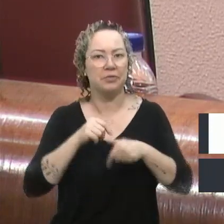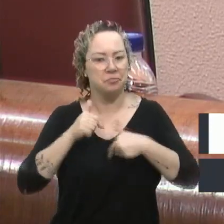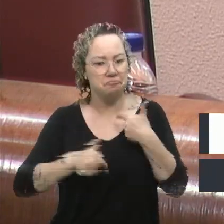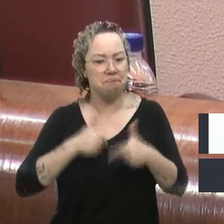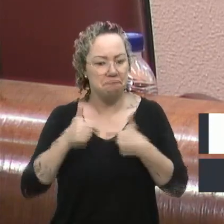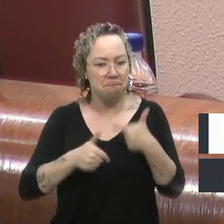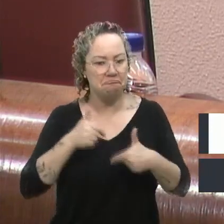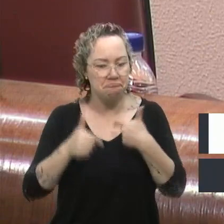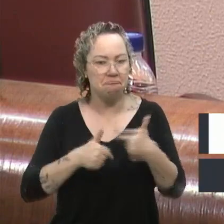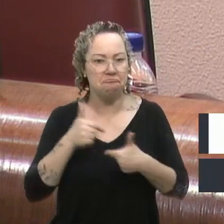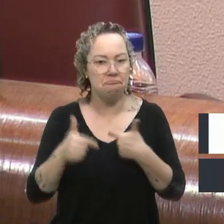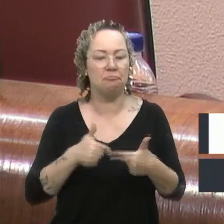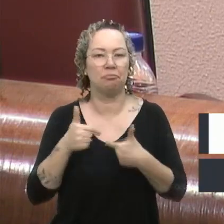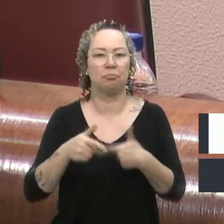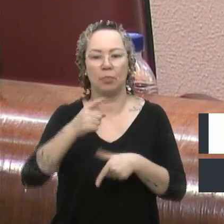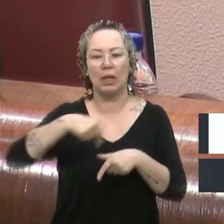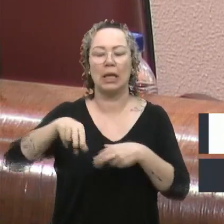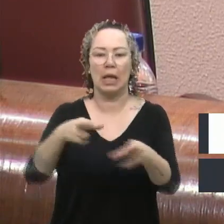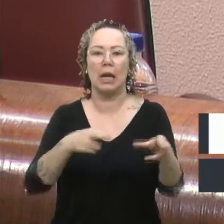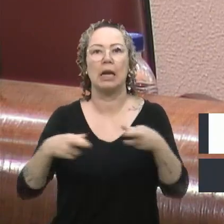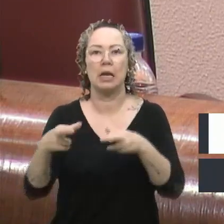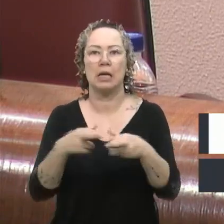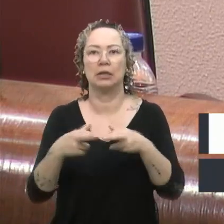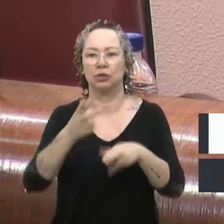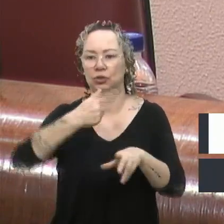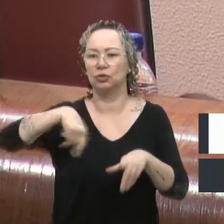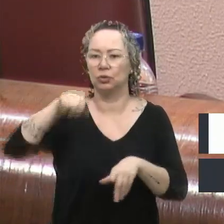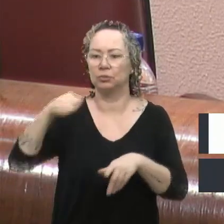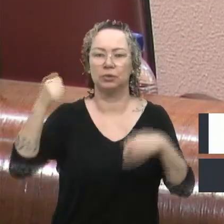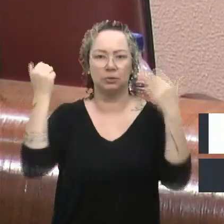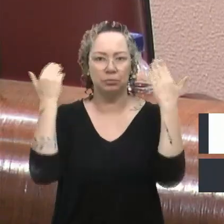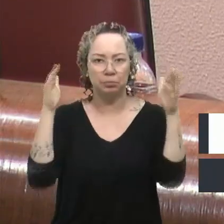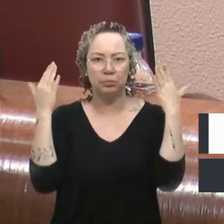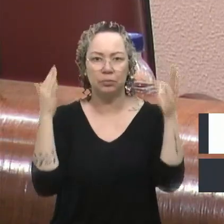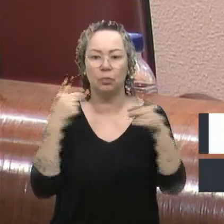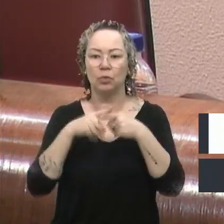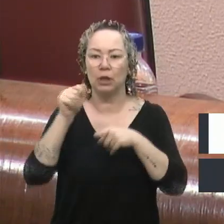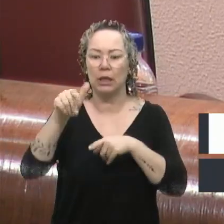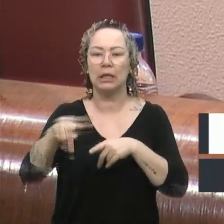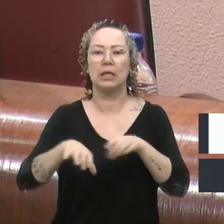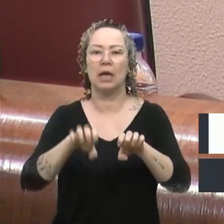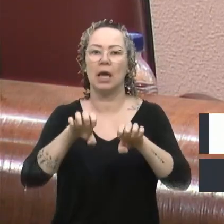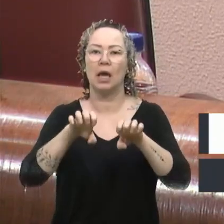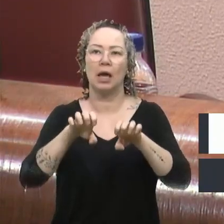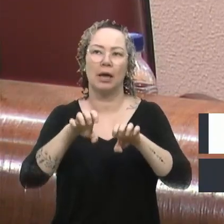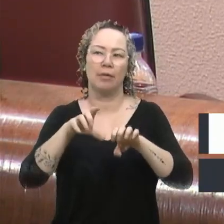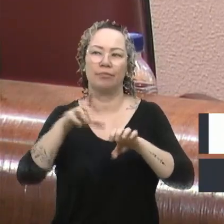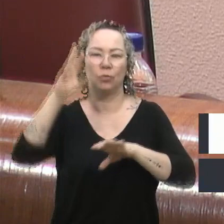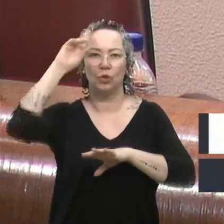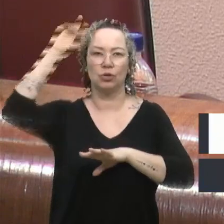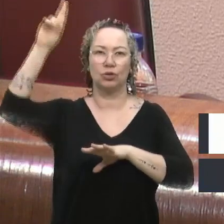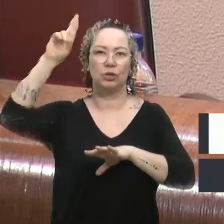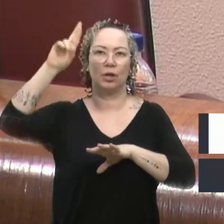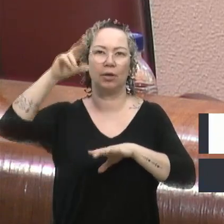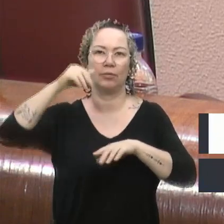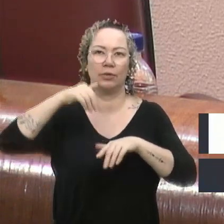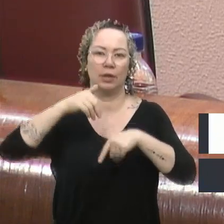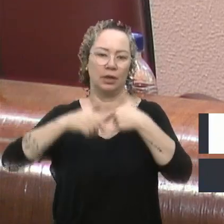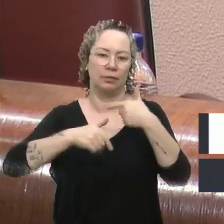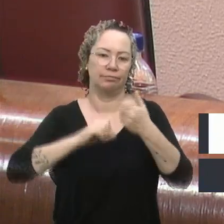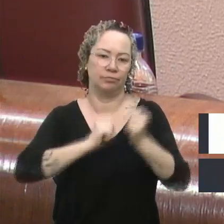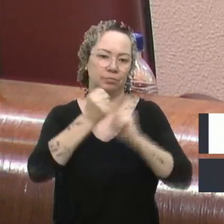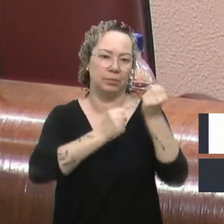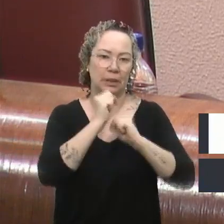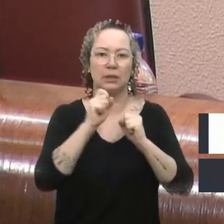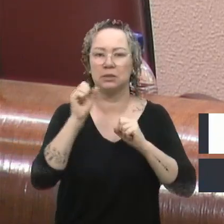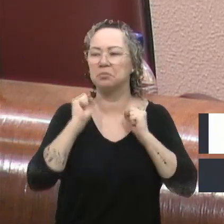ele busca para aquela região, a gente tem que parabenizar, porque ele é um empresário que ele podia ficar tranquilo, né? No canto dele